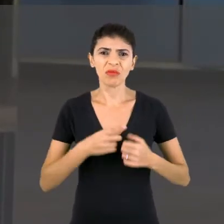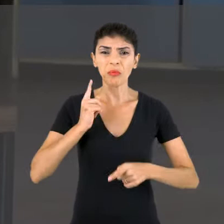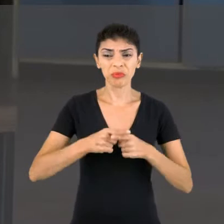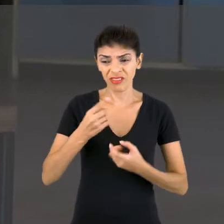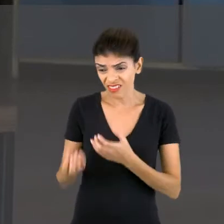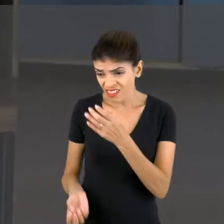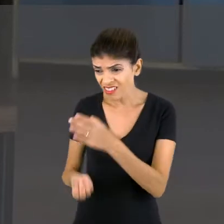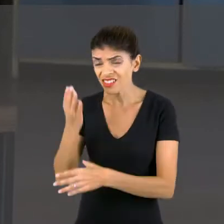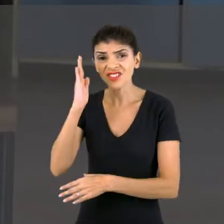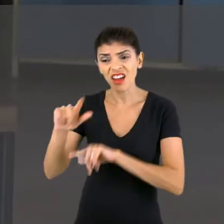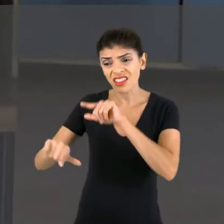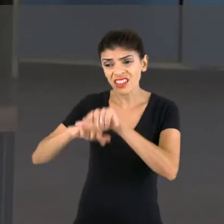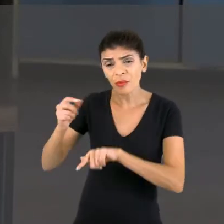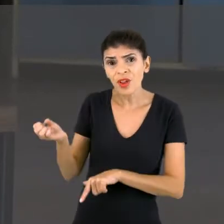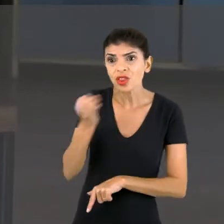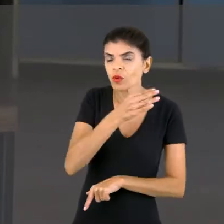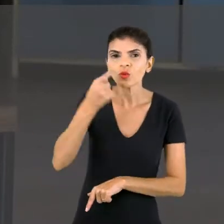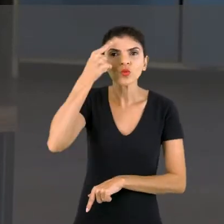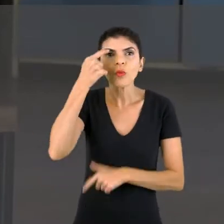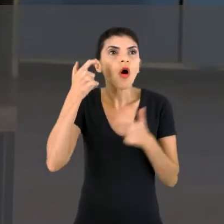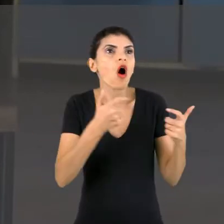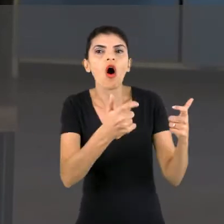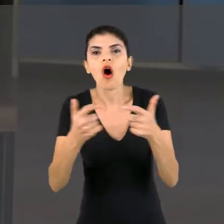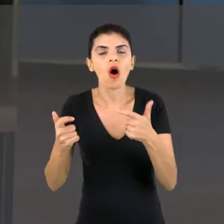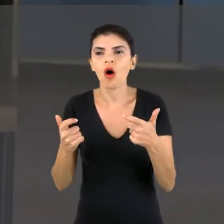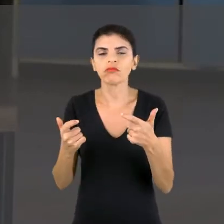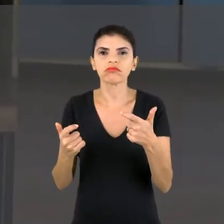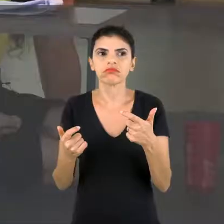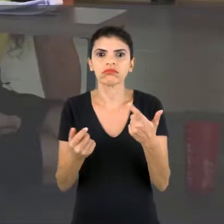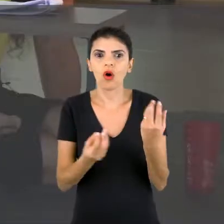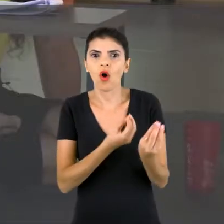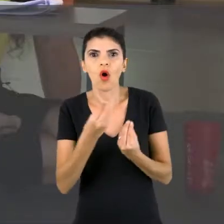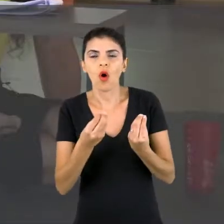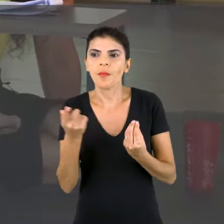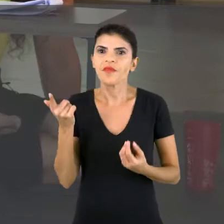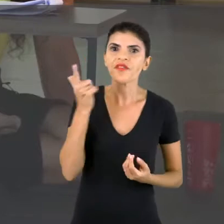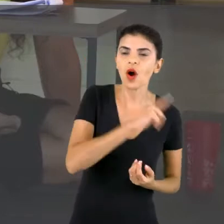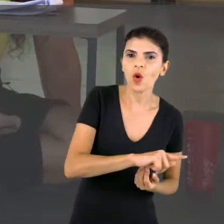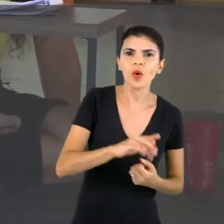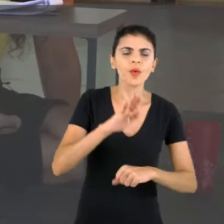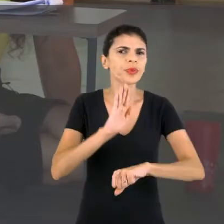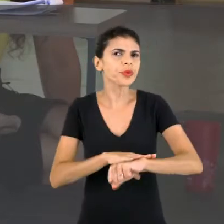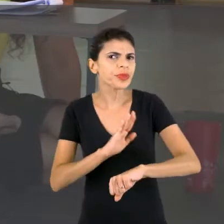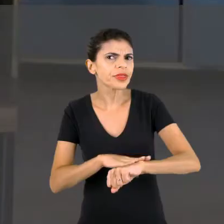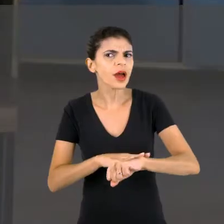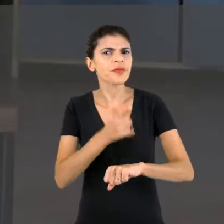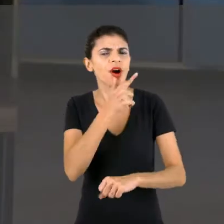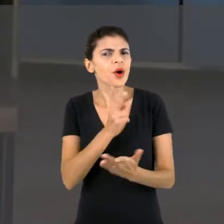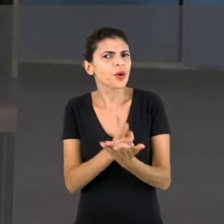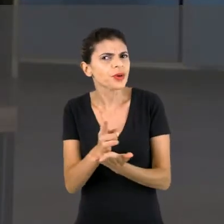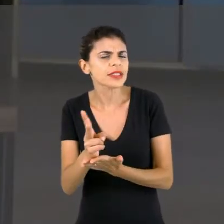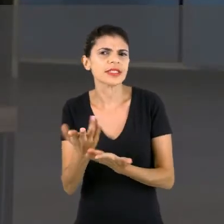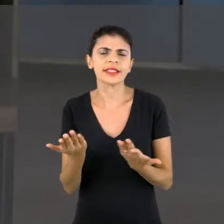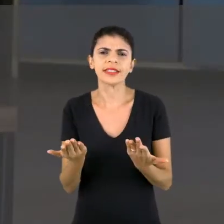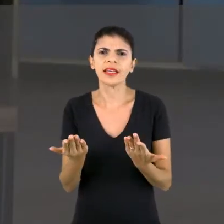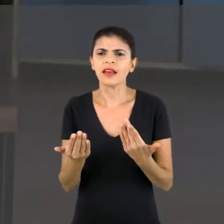quando a gente cria um trabalho novo, a gente não sabe para onde esse trabalho vai, não sabe o que ele vai conquistar, quanto tempo a gente vai